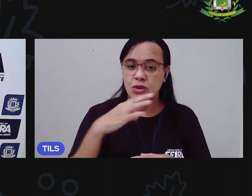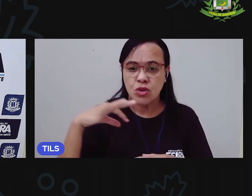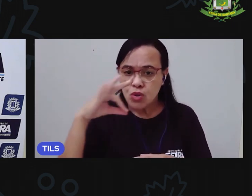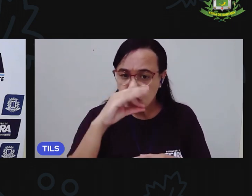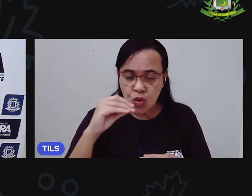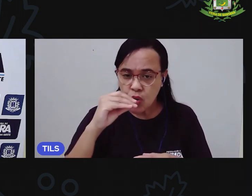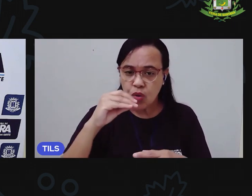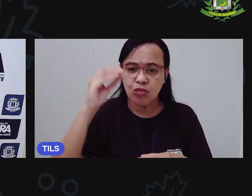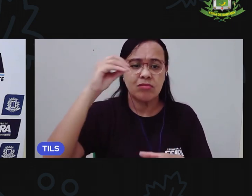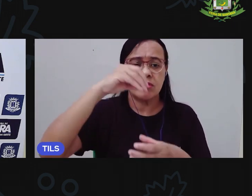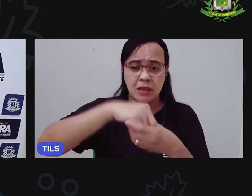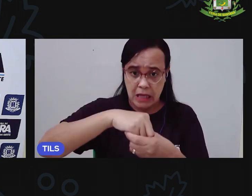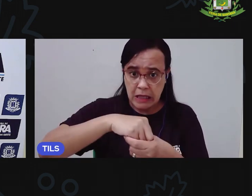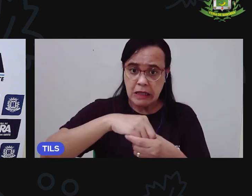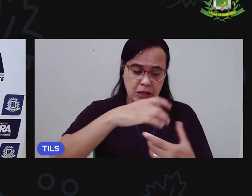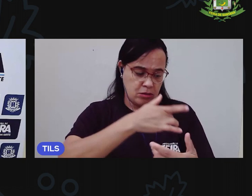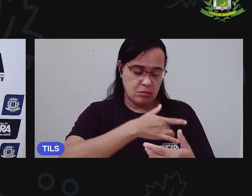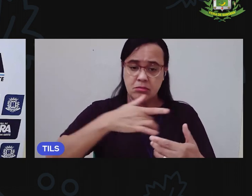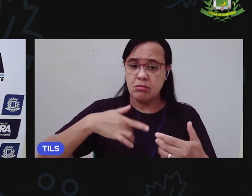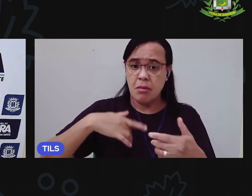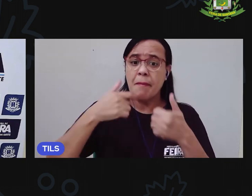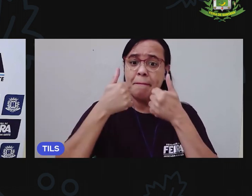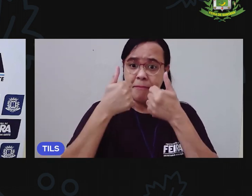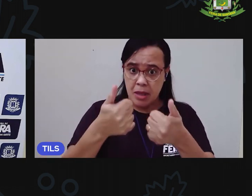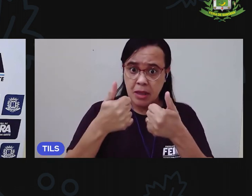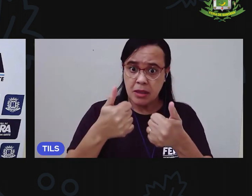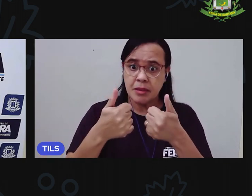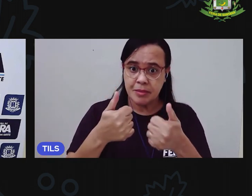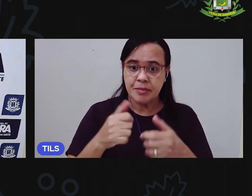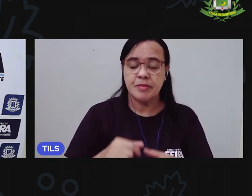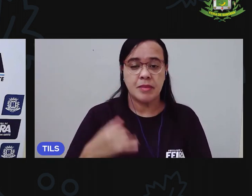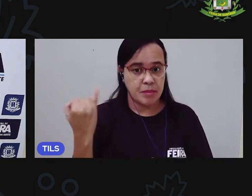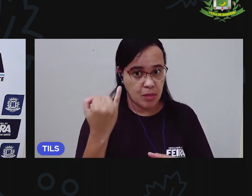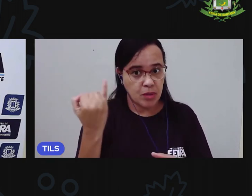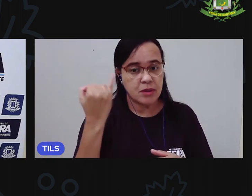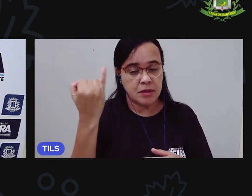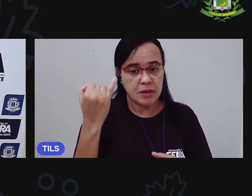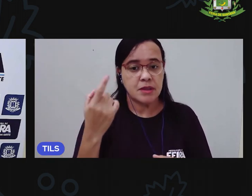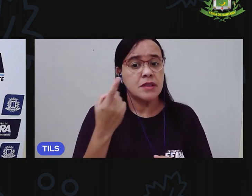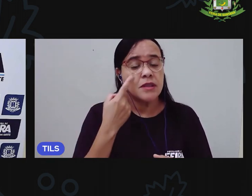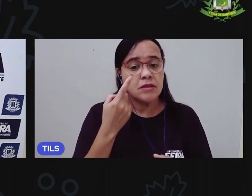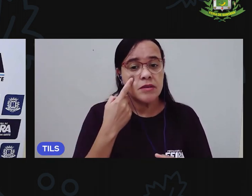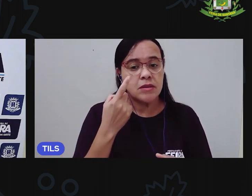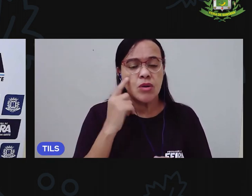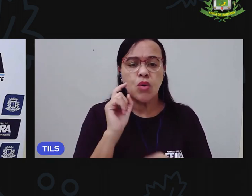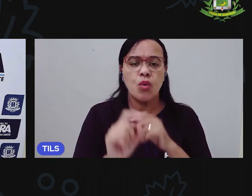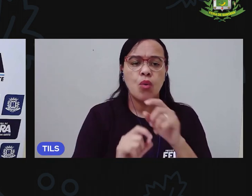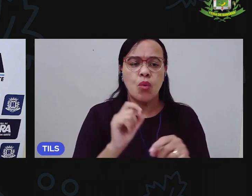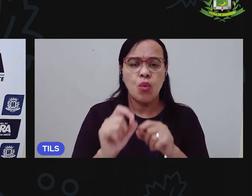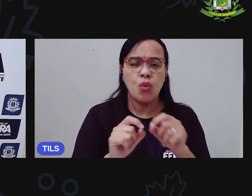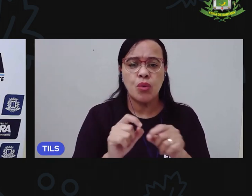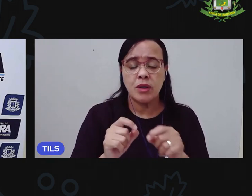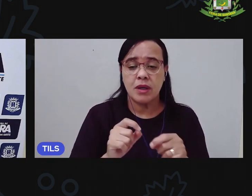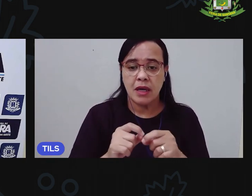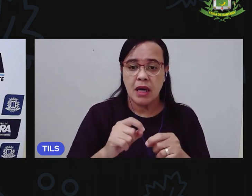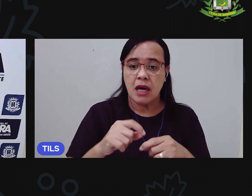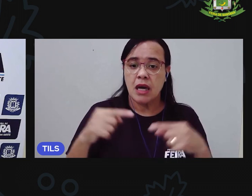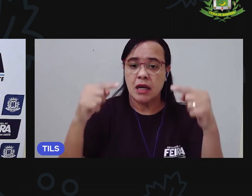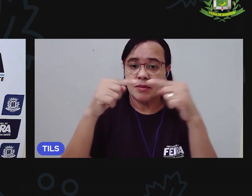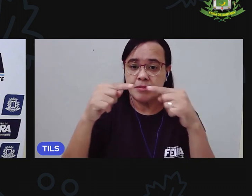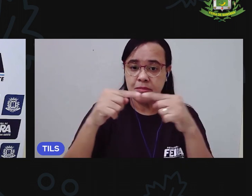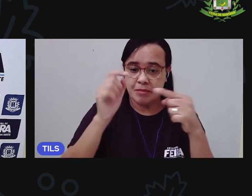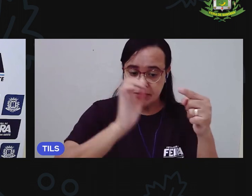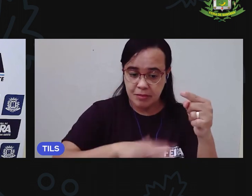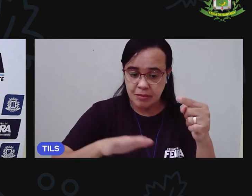saudáveis, que a gente consiga mastigar todos os alimentos. Vimos que uma boca de uma criança tem